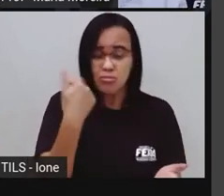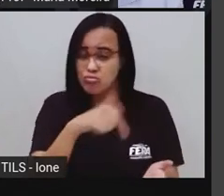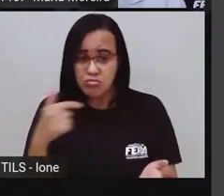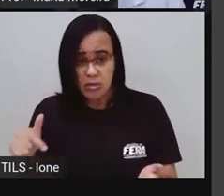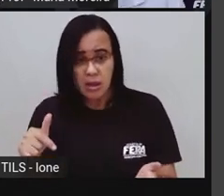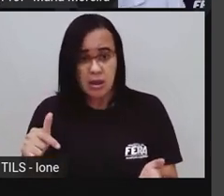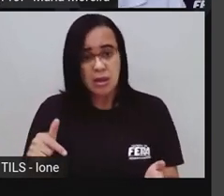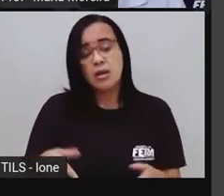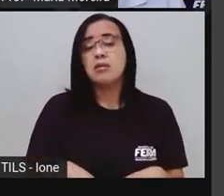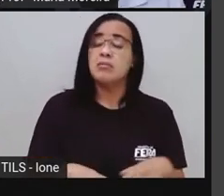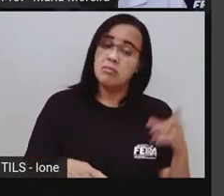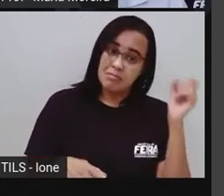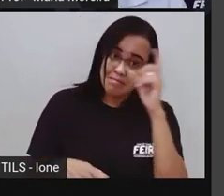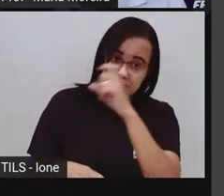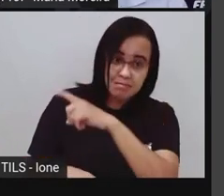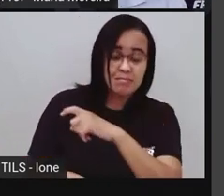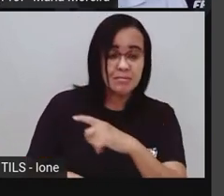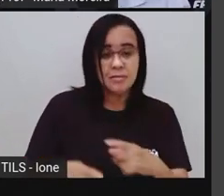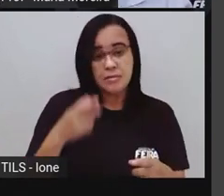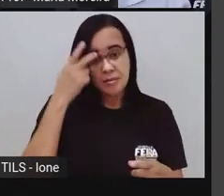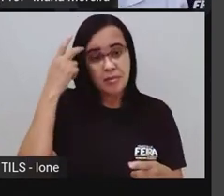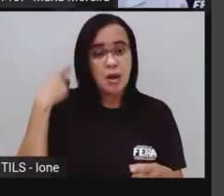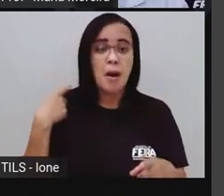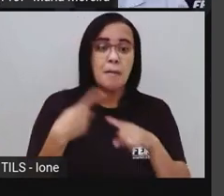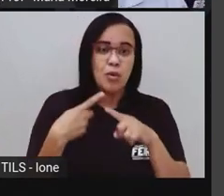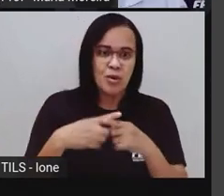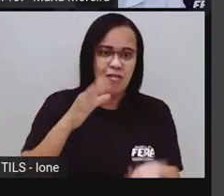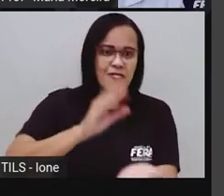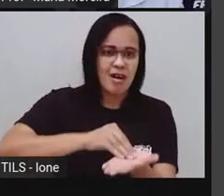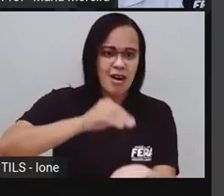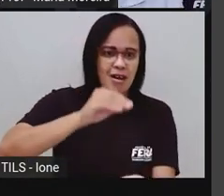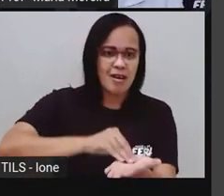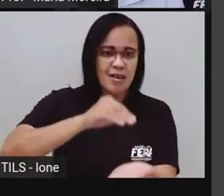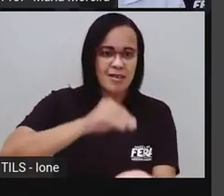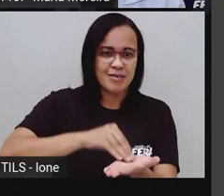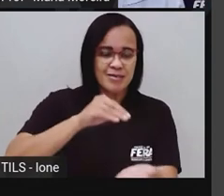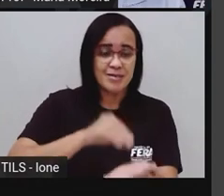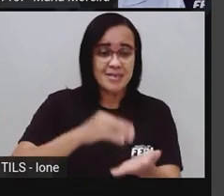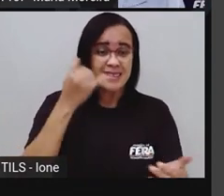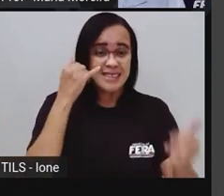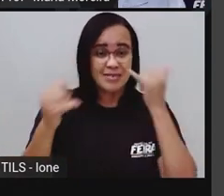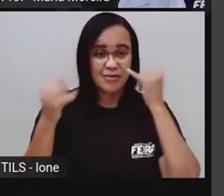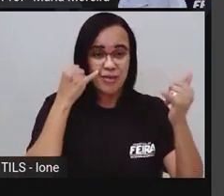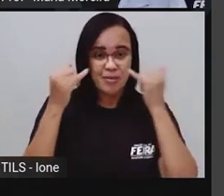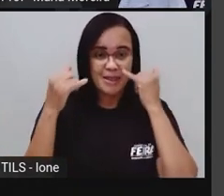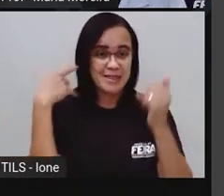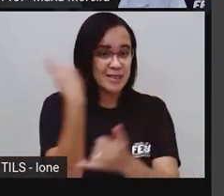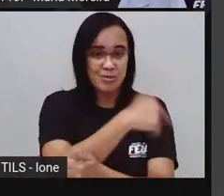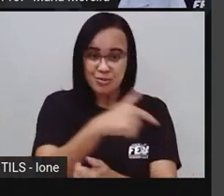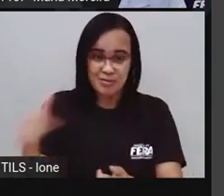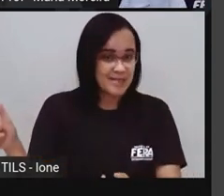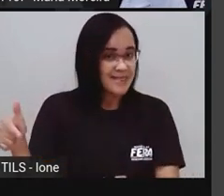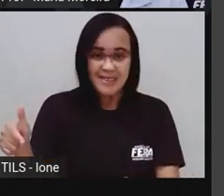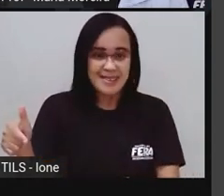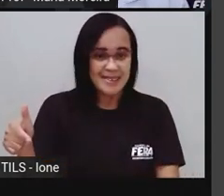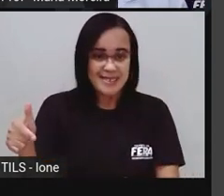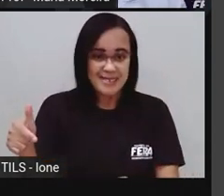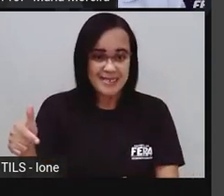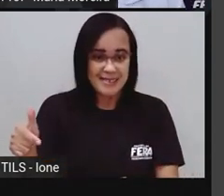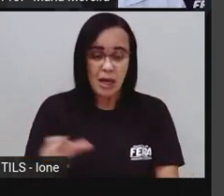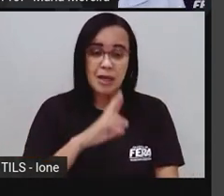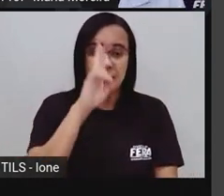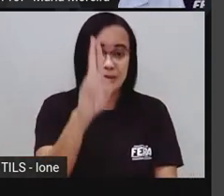ou não a gente não vai saber porque a gente não tem o que essa informação Então se a gente não tem essa informação